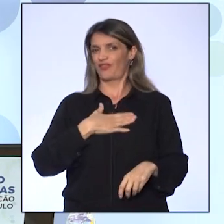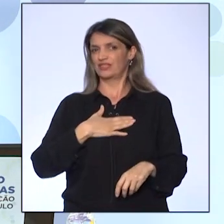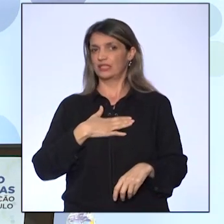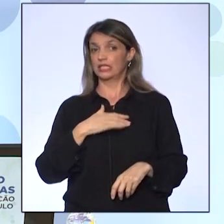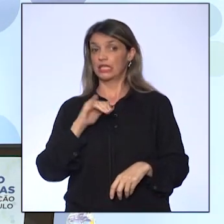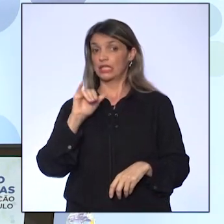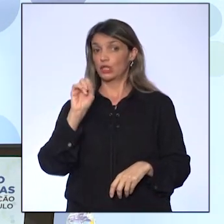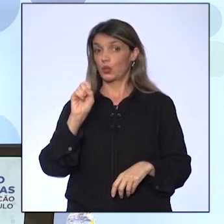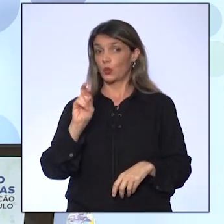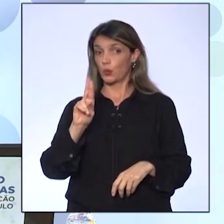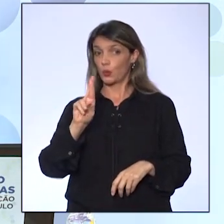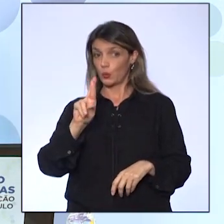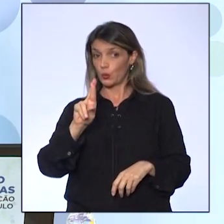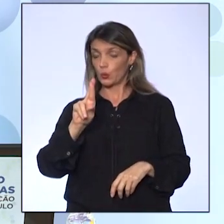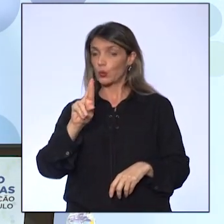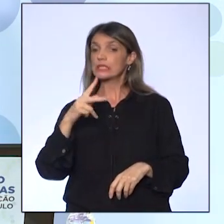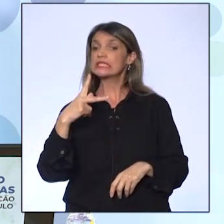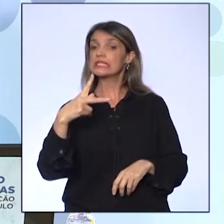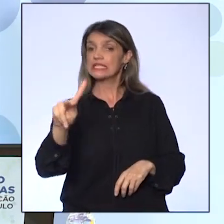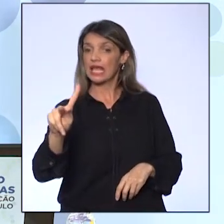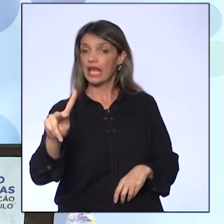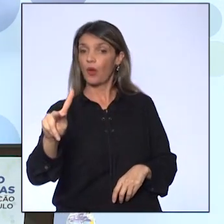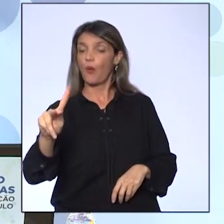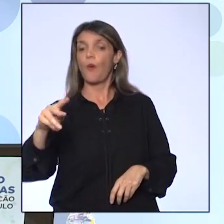seu, my, meu.